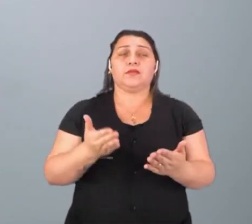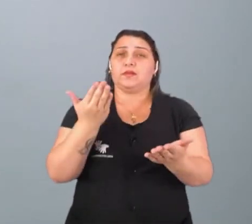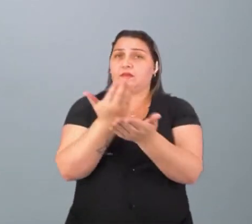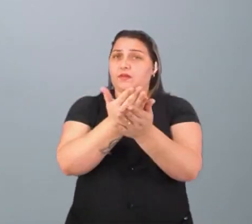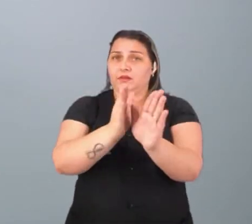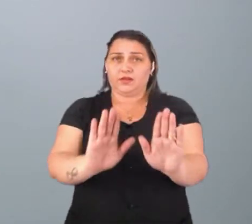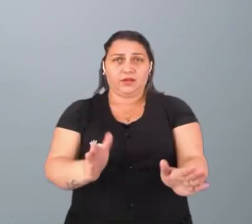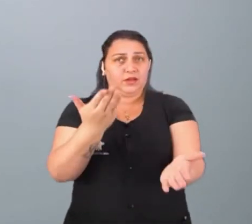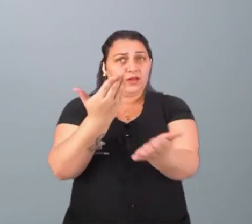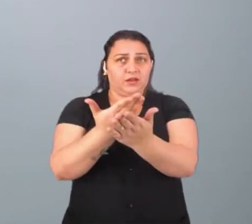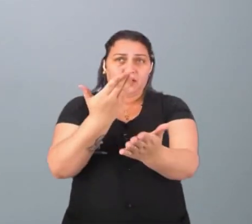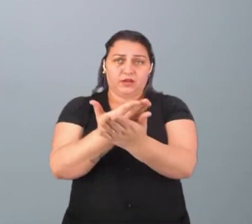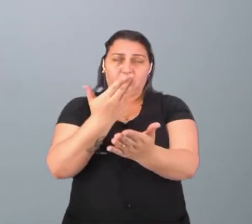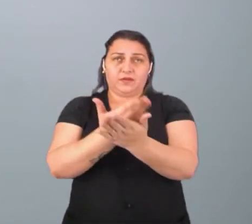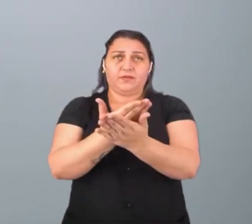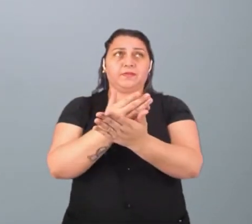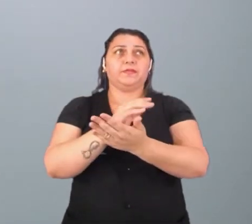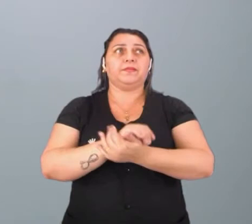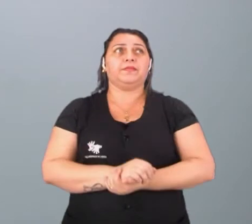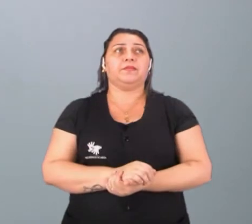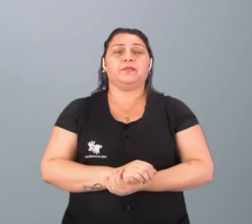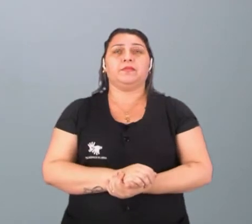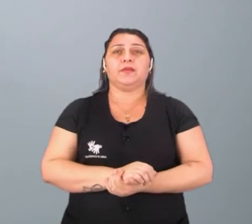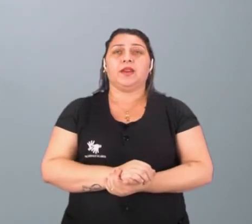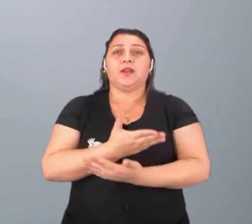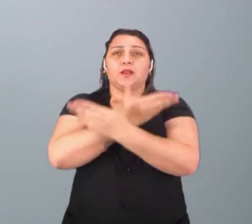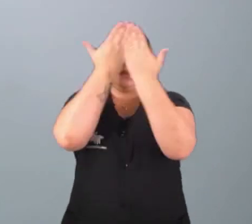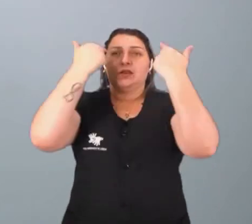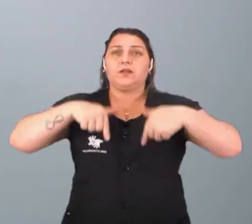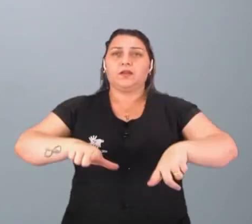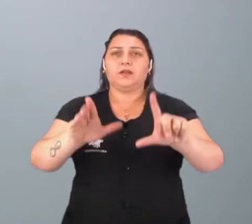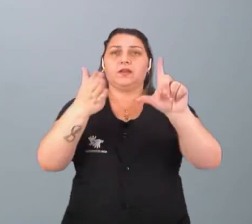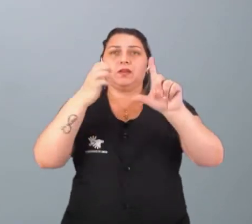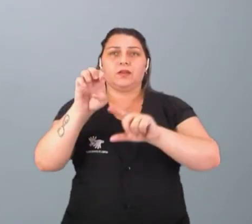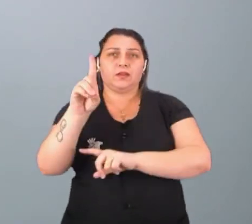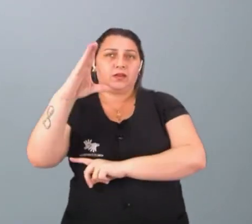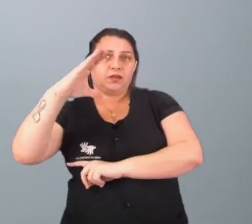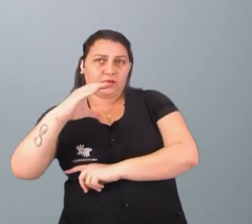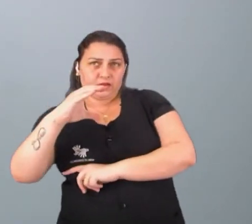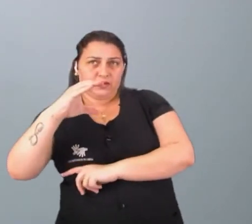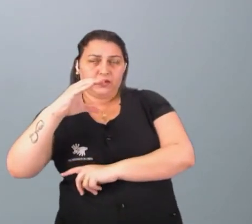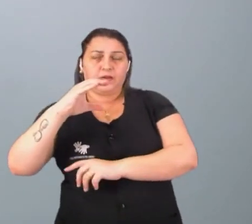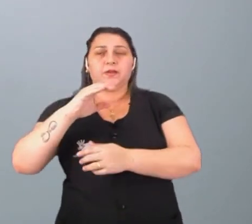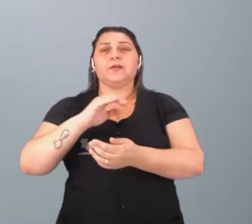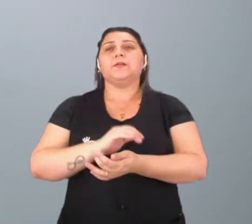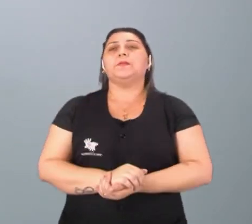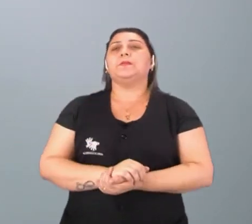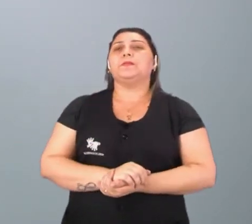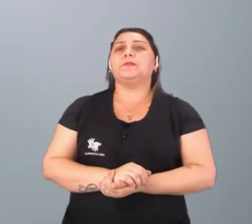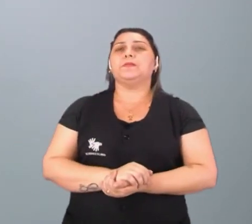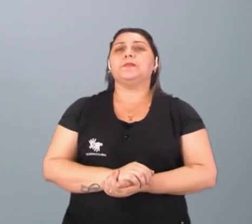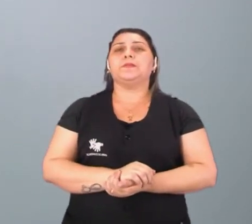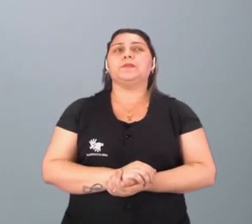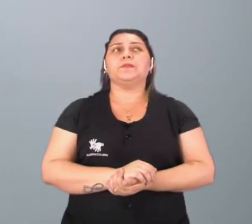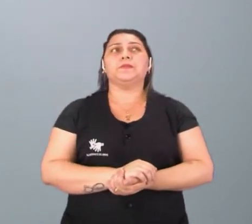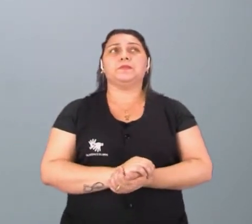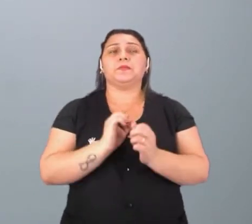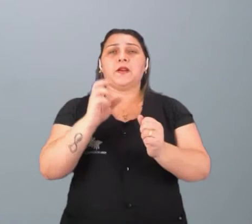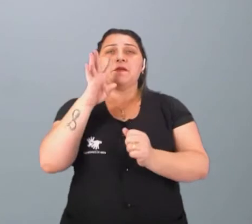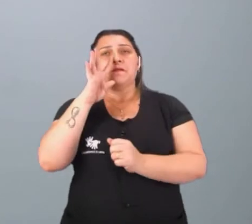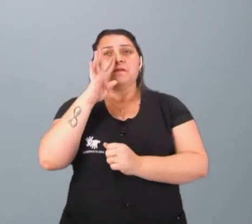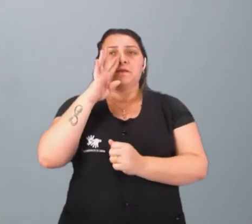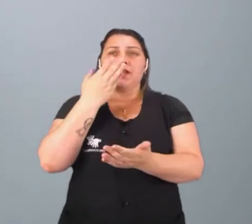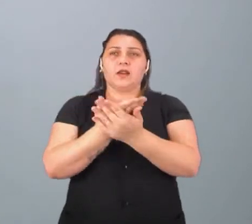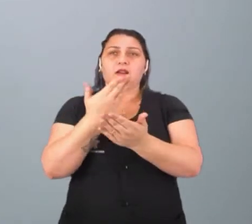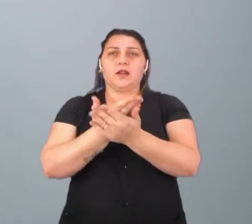a gente vai encerrando é e não esqueçam de acessar a plataforma educ e para